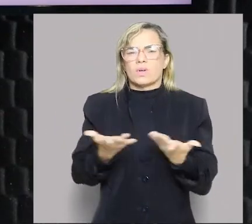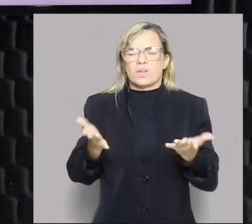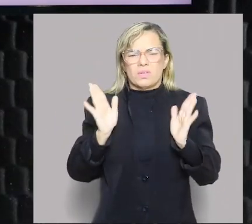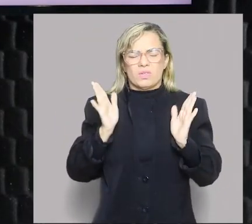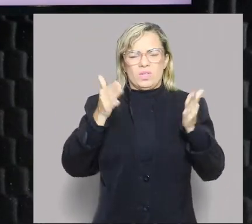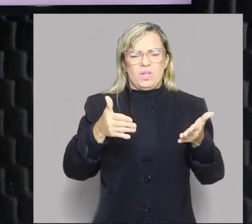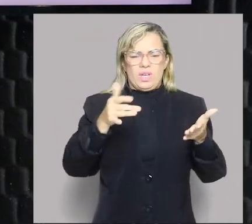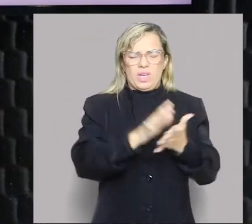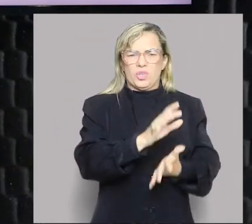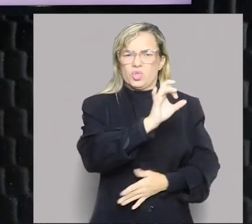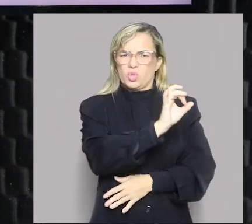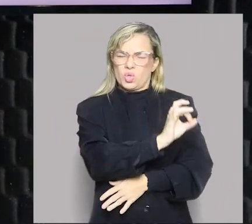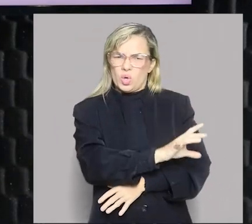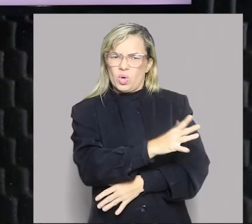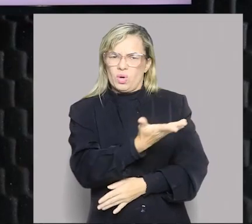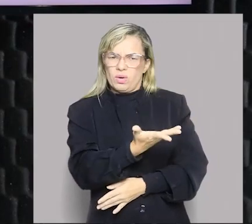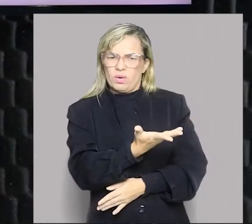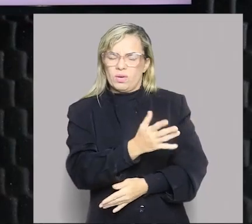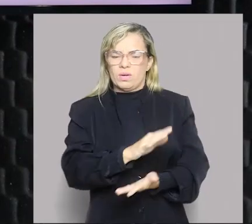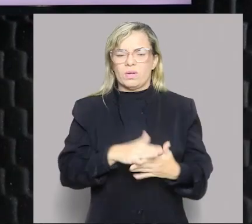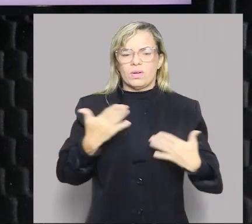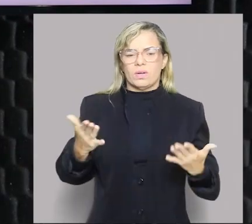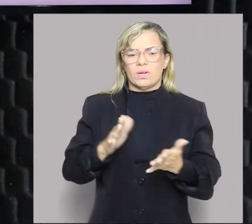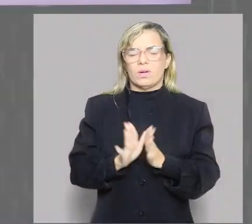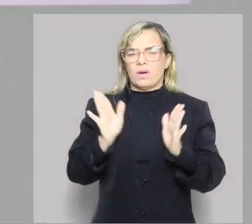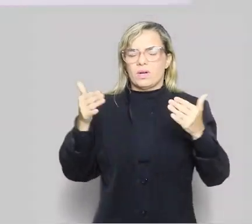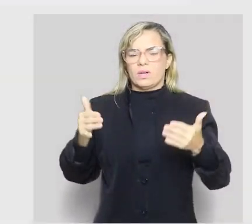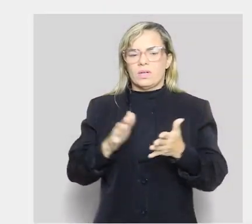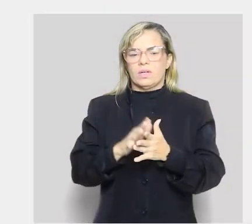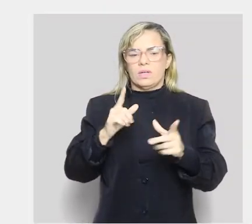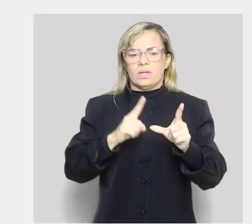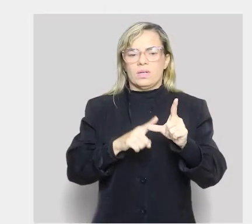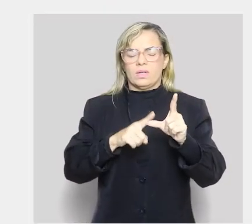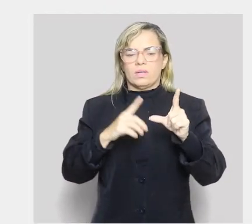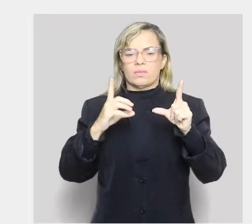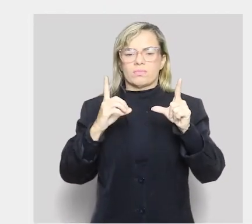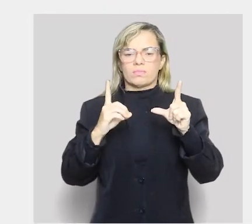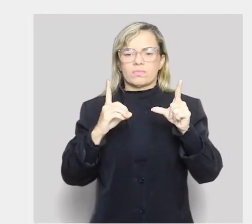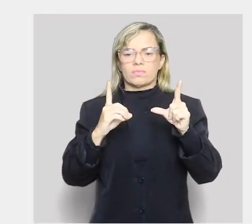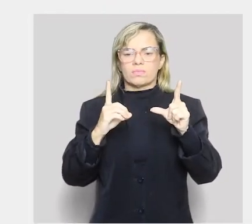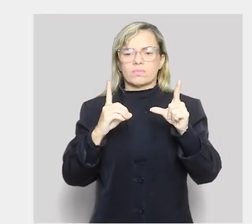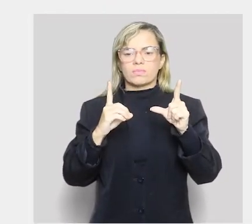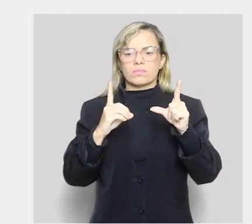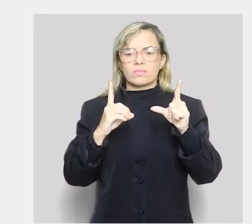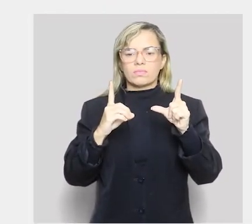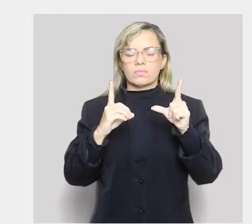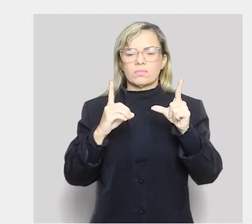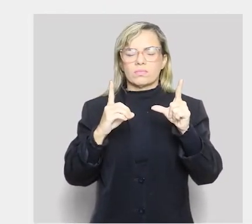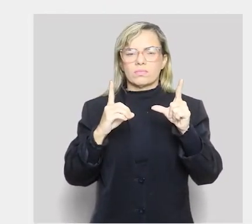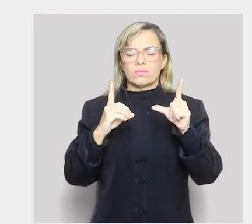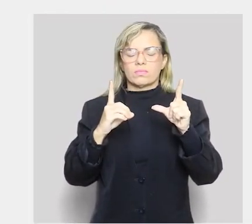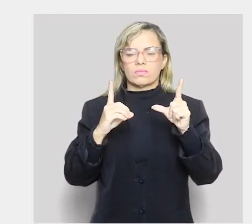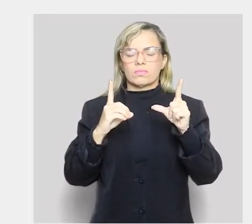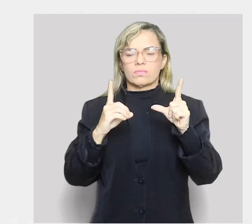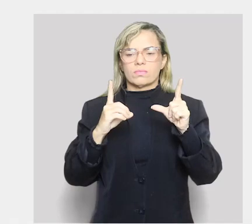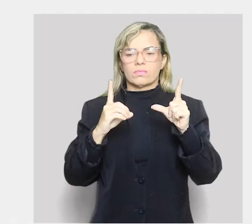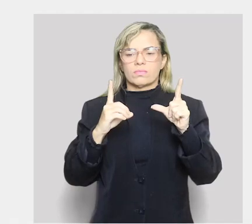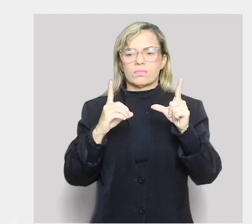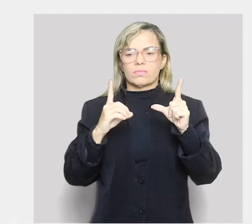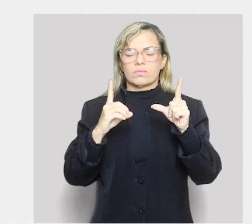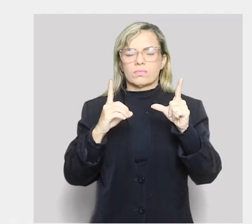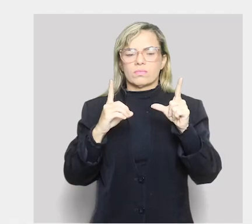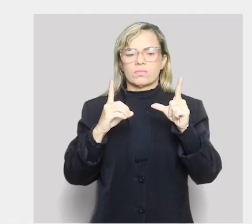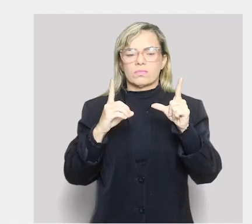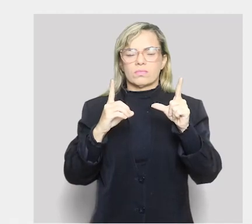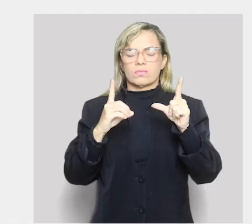só para essas pessoas, certo? Atentem aí. Expor de forma geral o transtorno